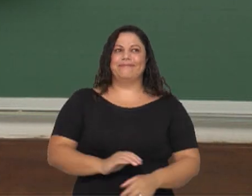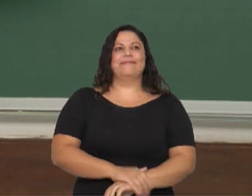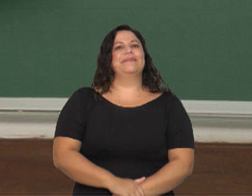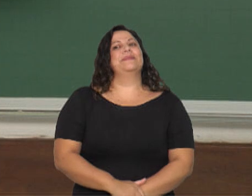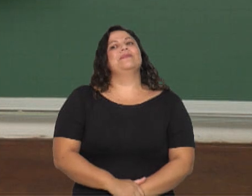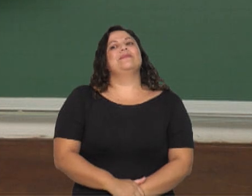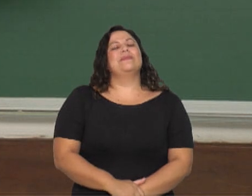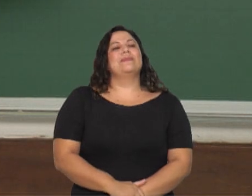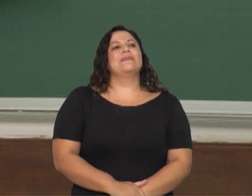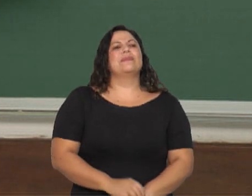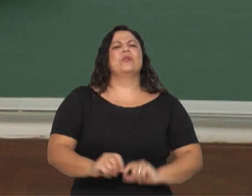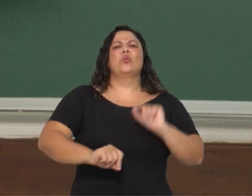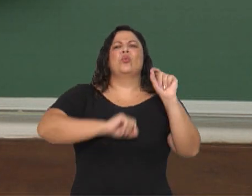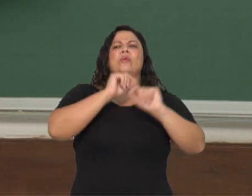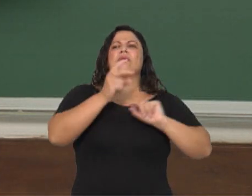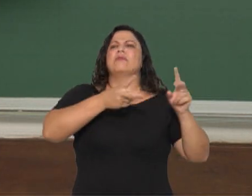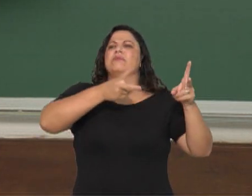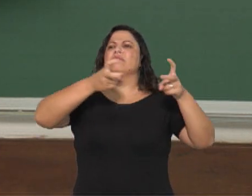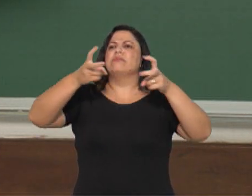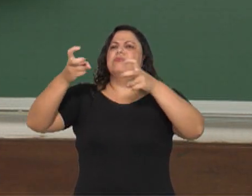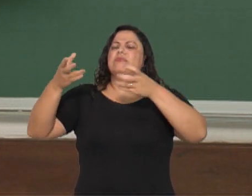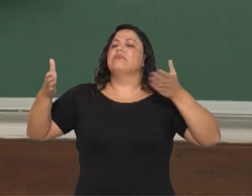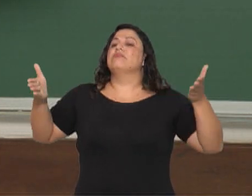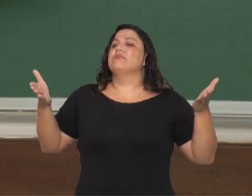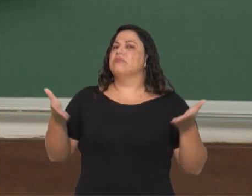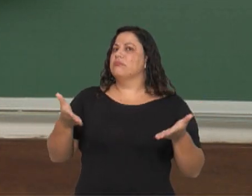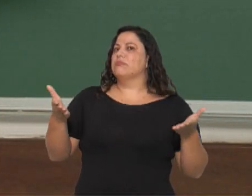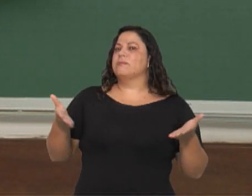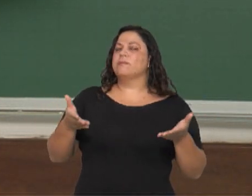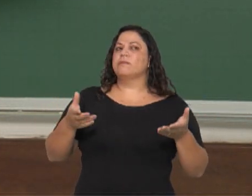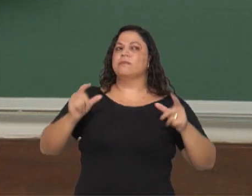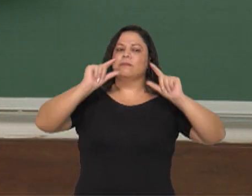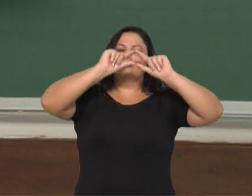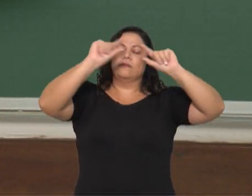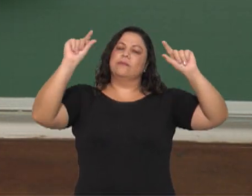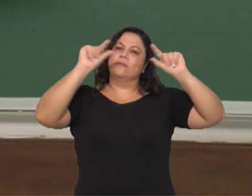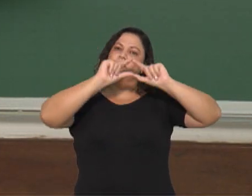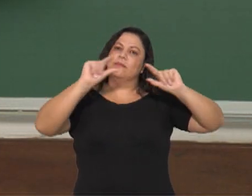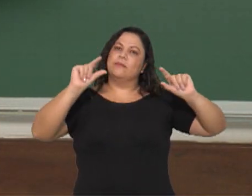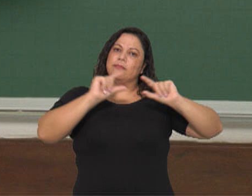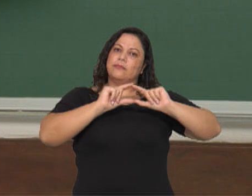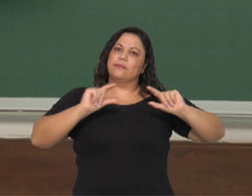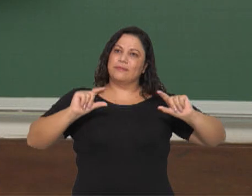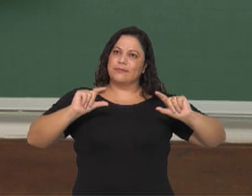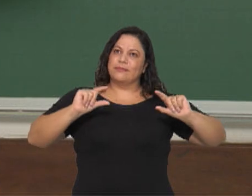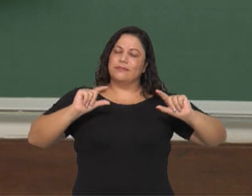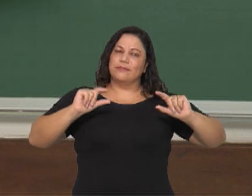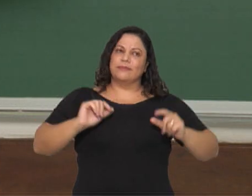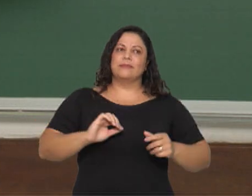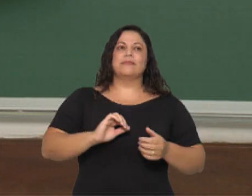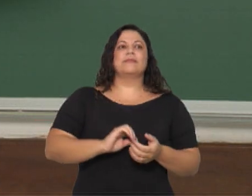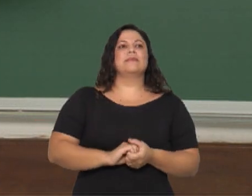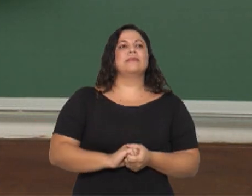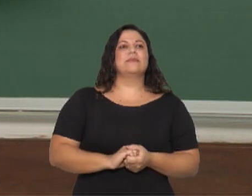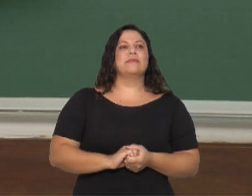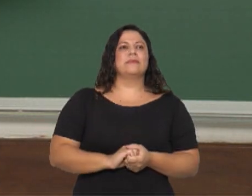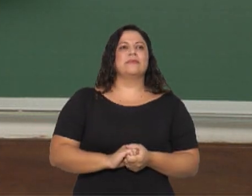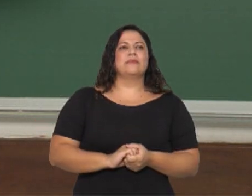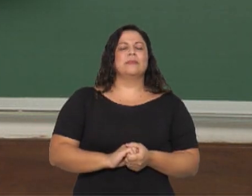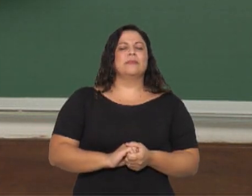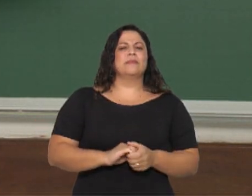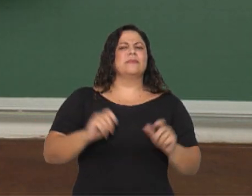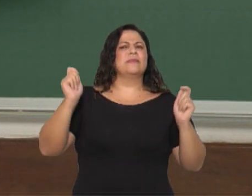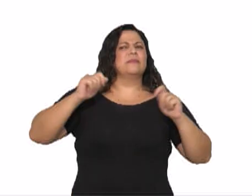Bueno, o que vamos observar aqui? Os versos do poema Instantes, esses que nós observamos anteriormente, mostram